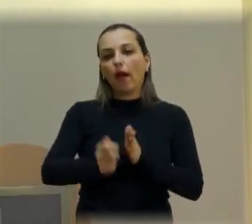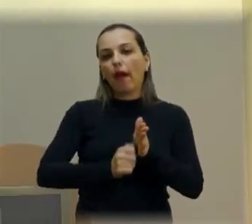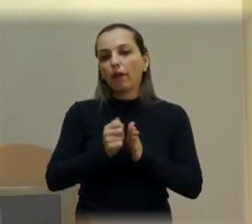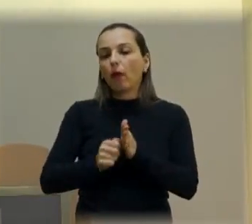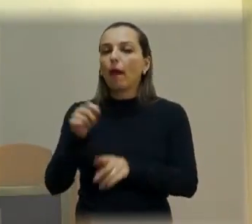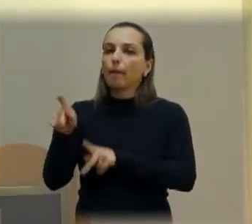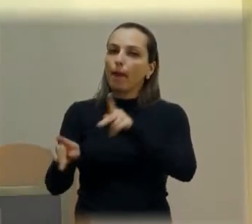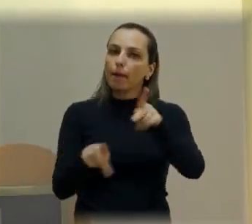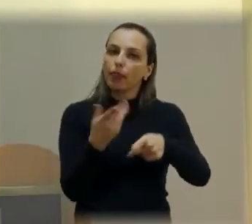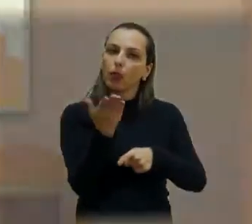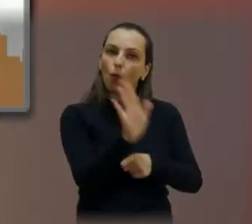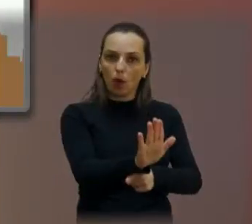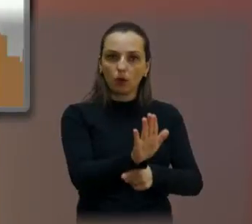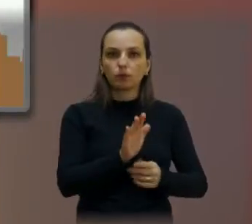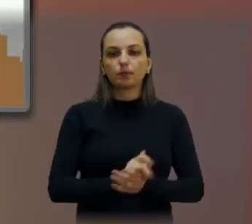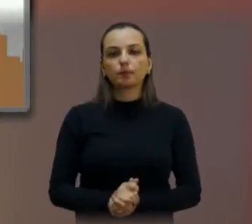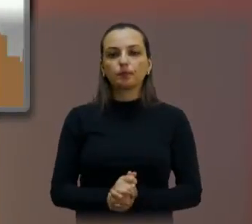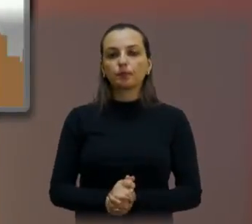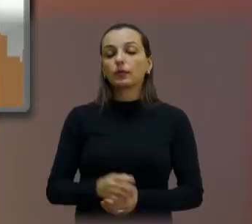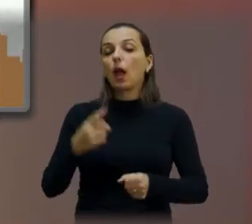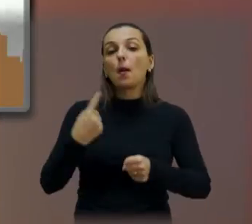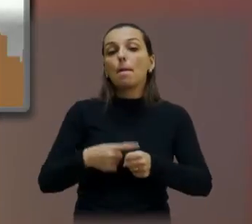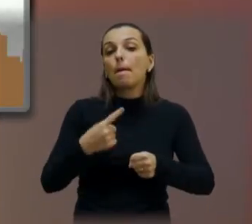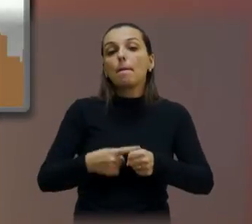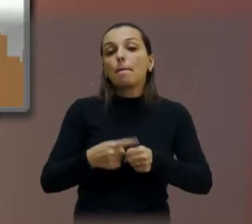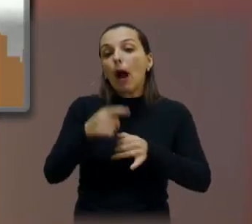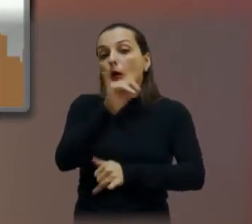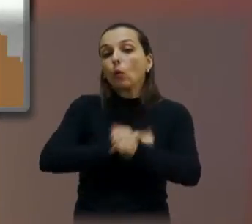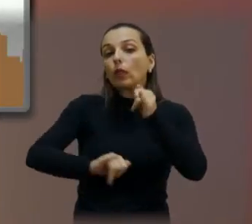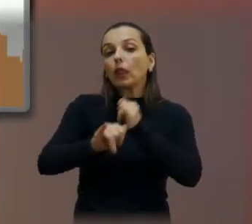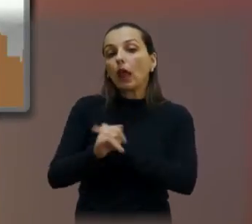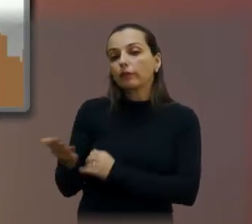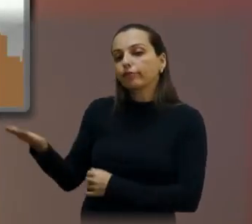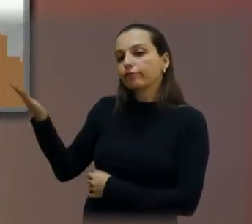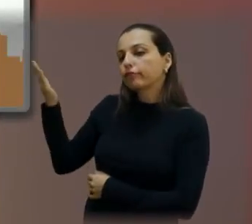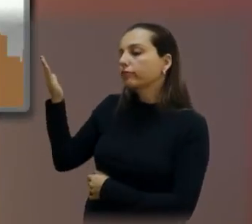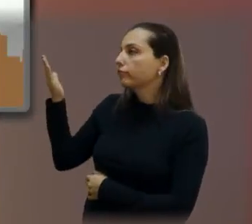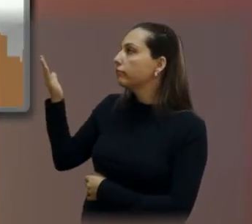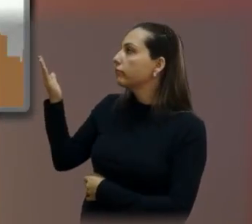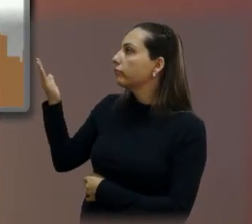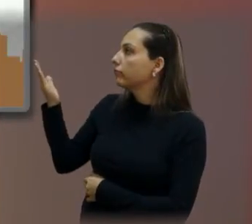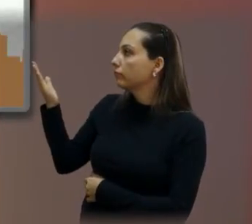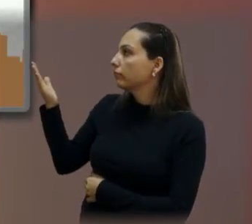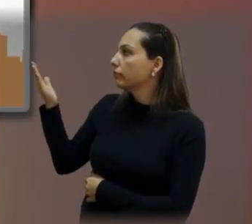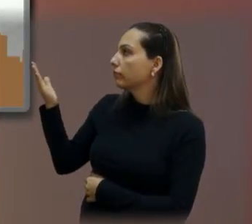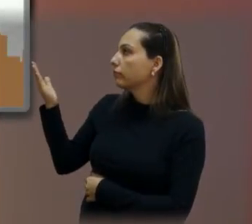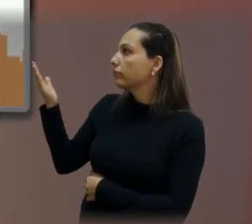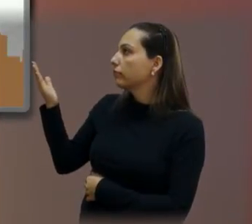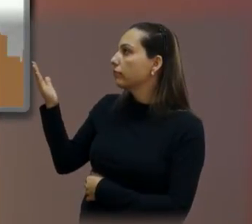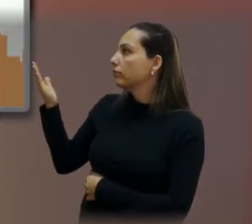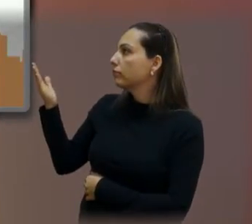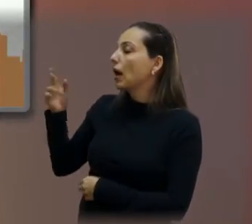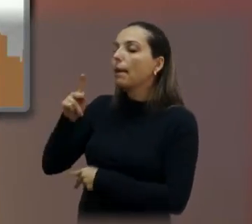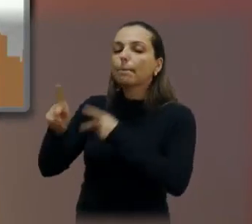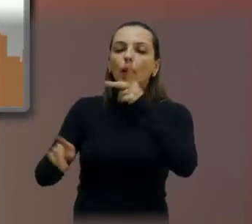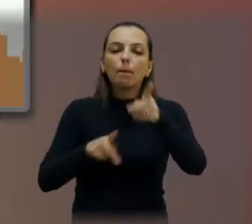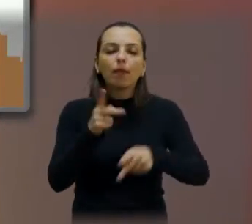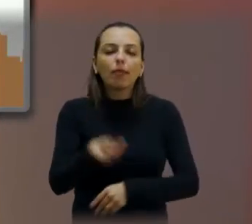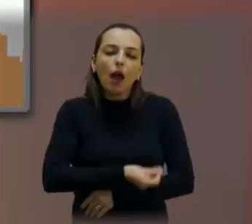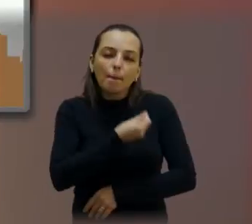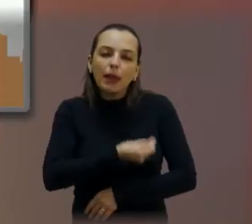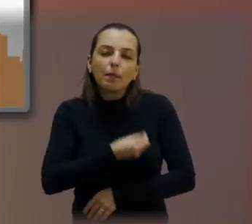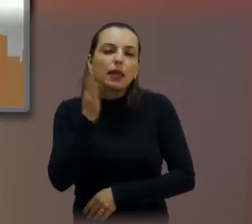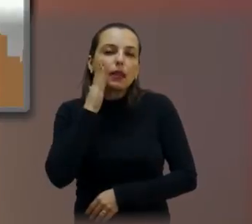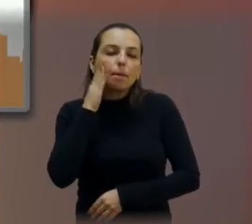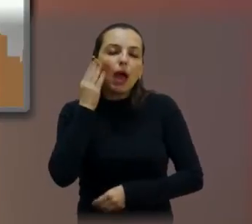população. Bom, o Bairro Online são aquelas lives que nós fazemos com a população araraquarense para saber quais são as demandas do bairro